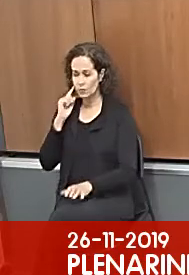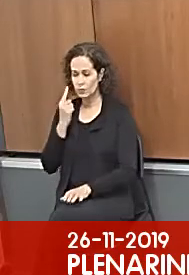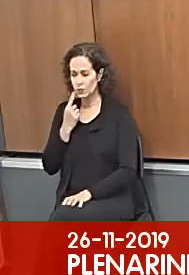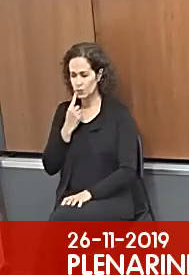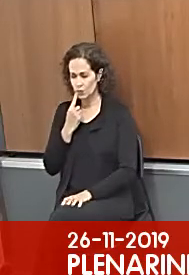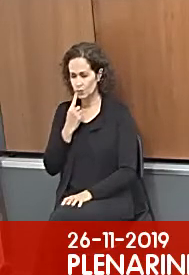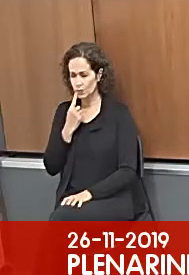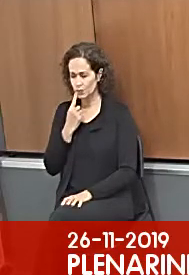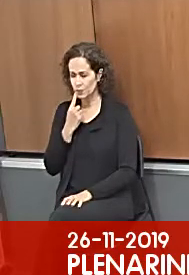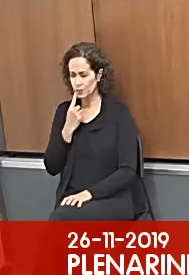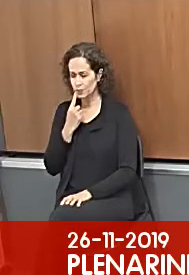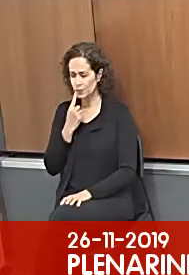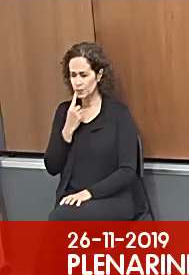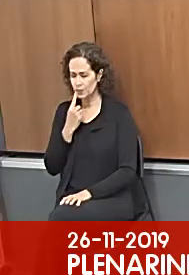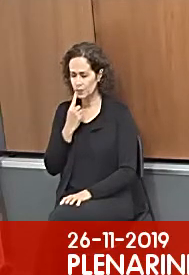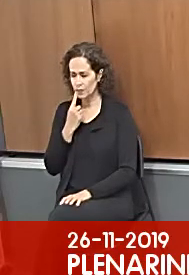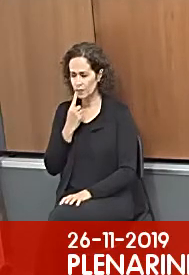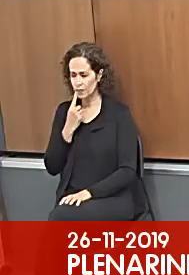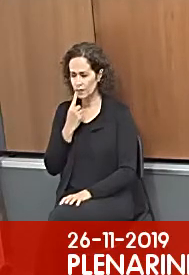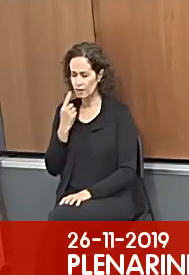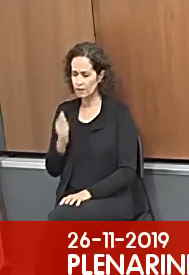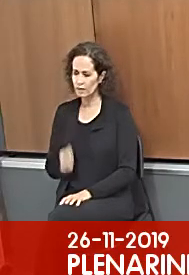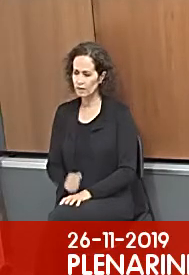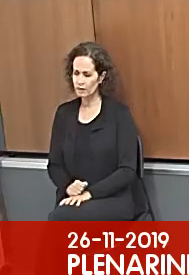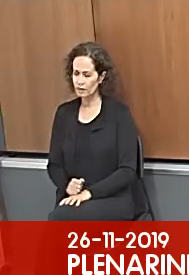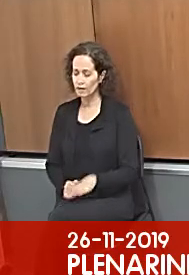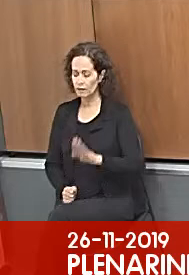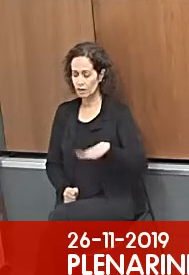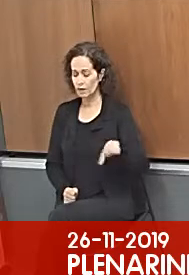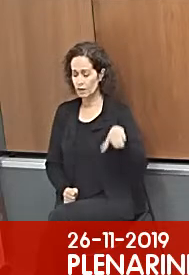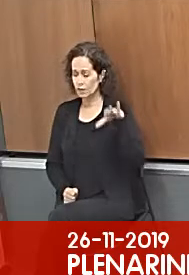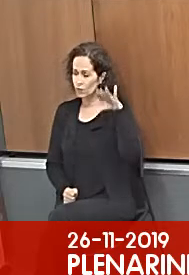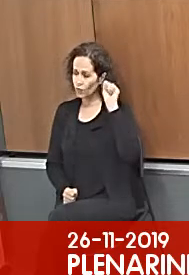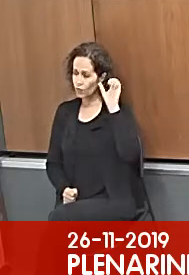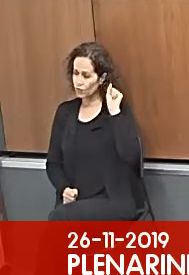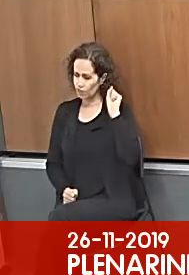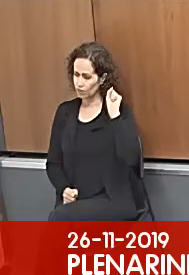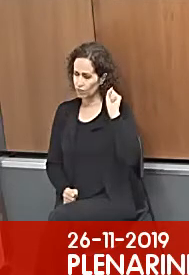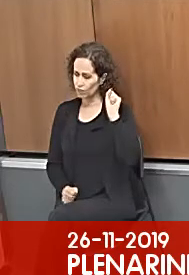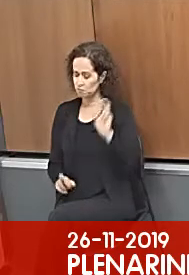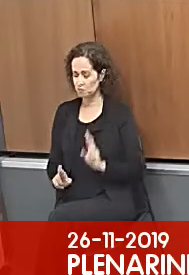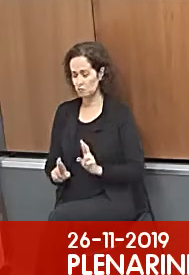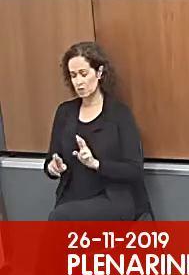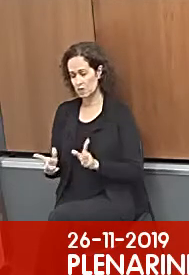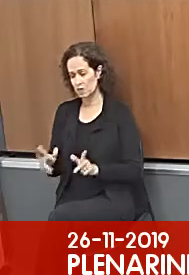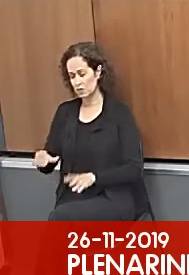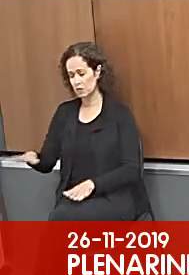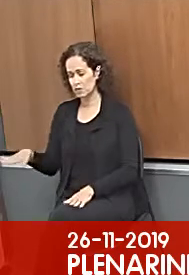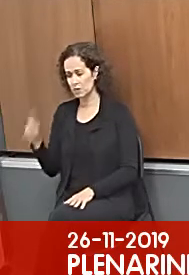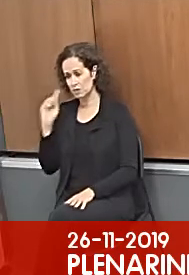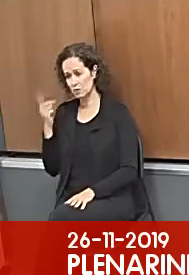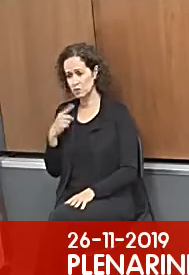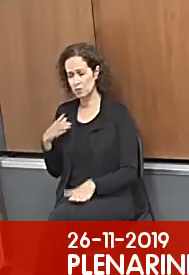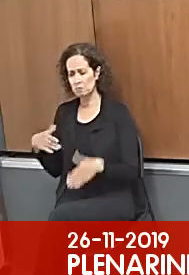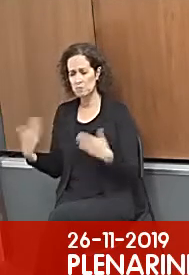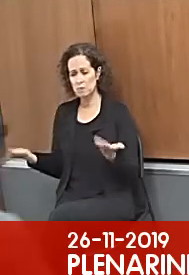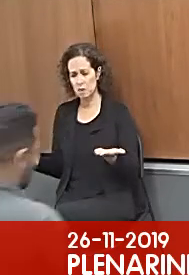que qual a diferença da criança ouvinte para a criança surda?